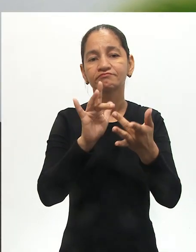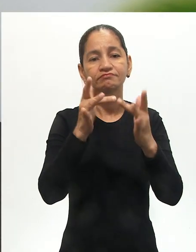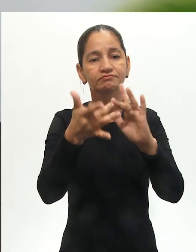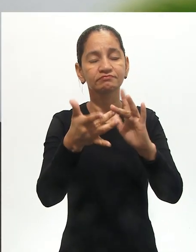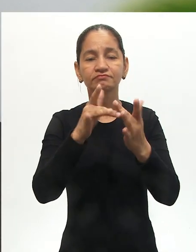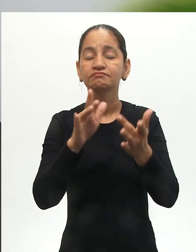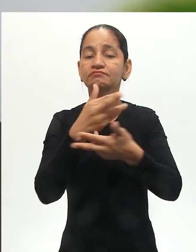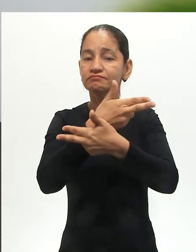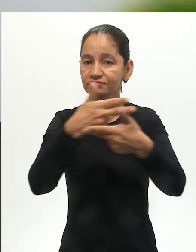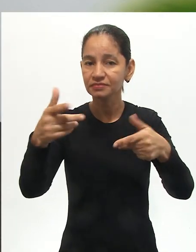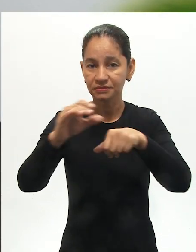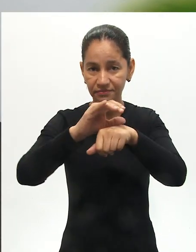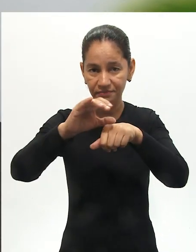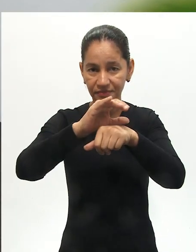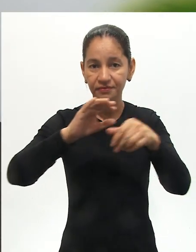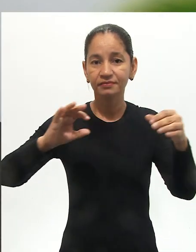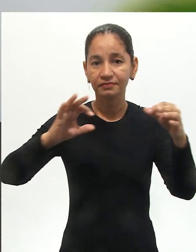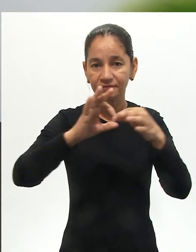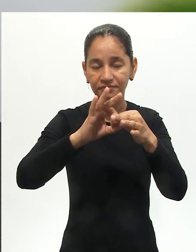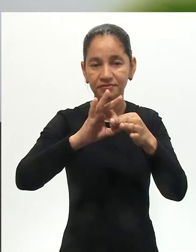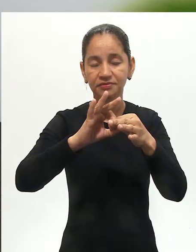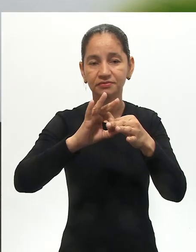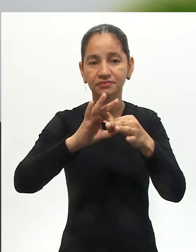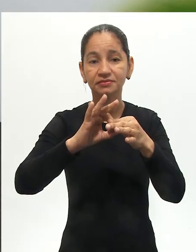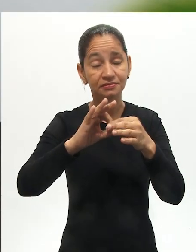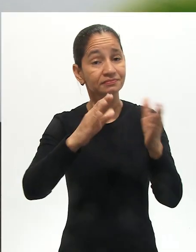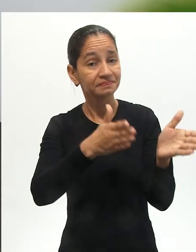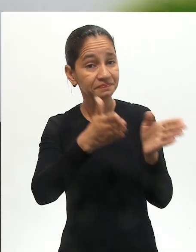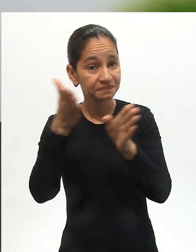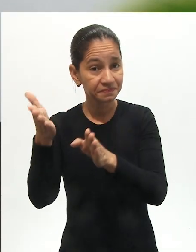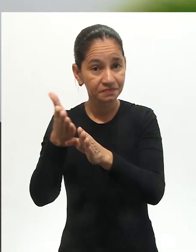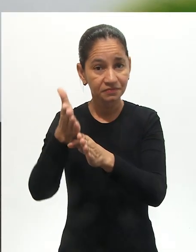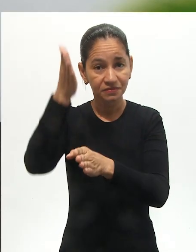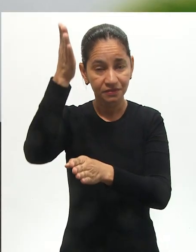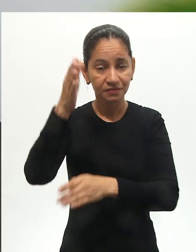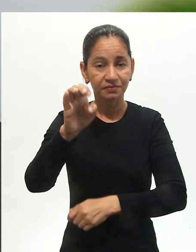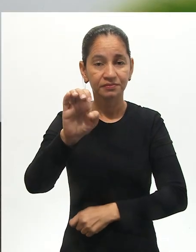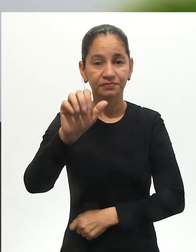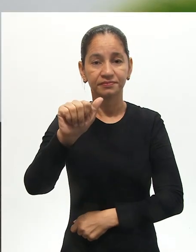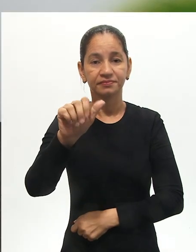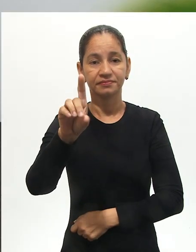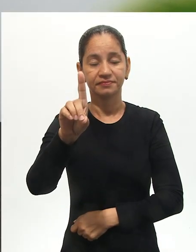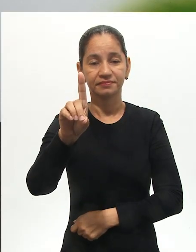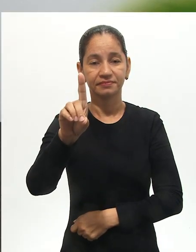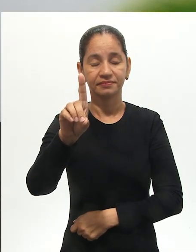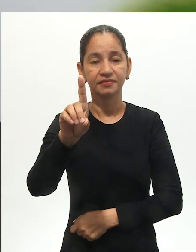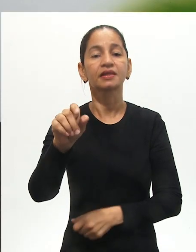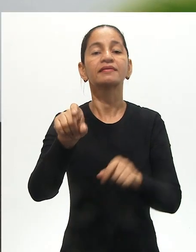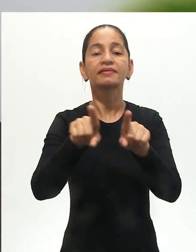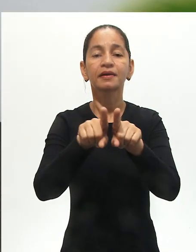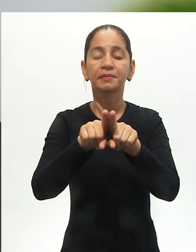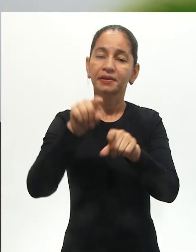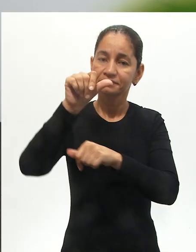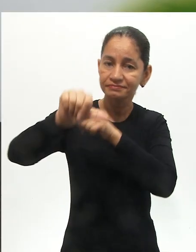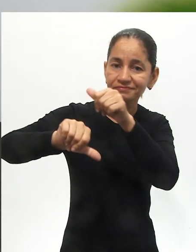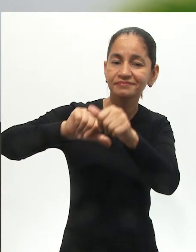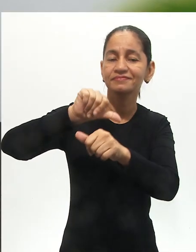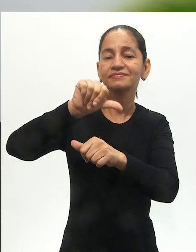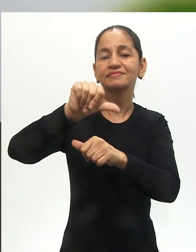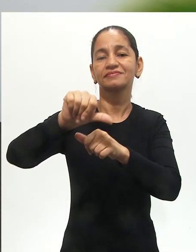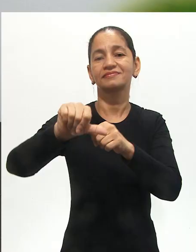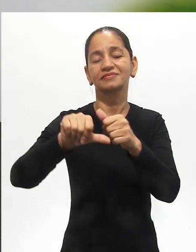alguns pontos que são interligados por uma reta e, ao fundo, os escritos EAD